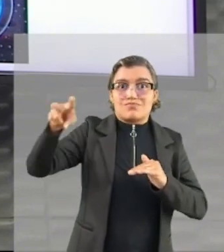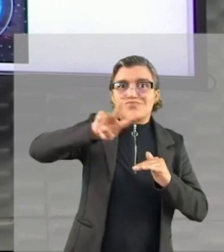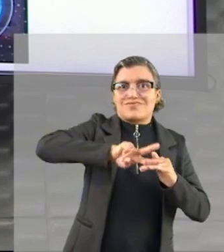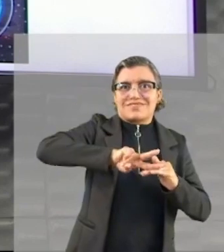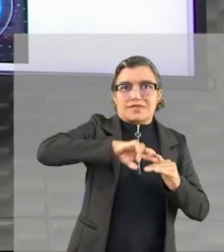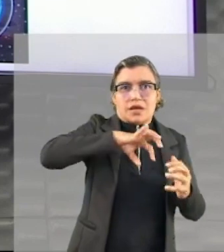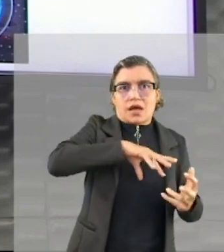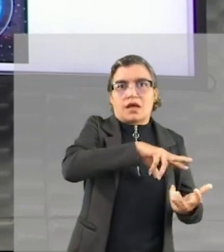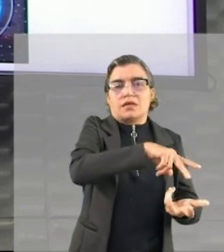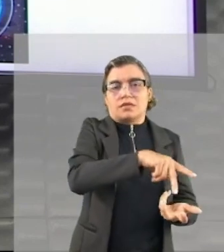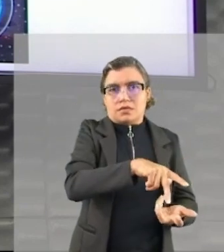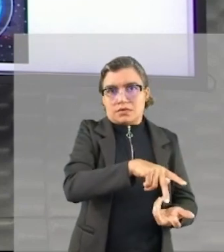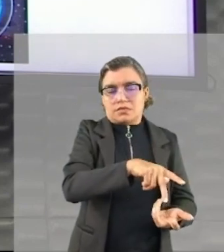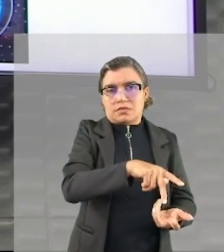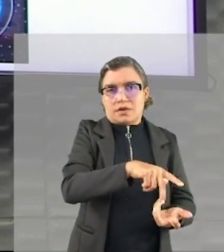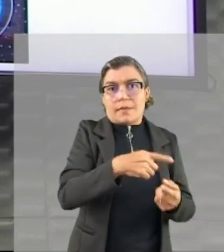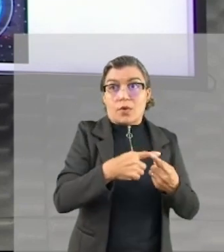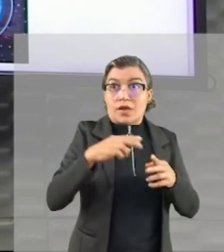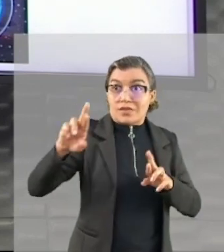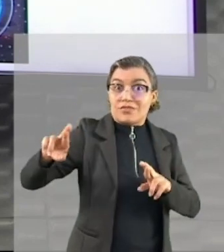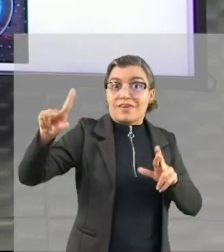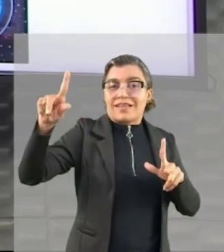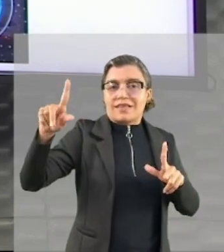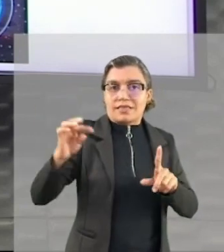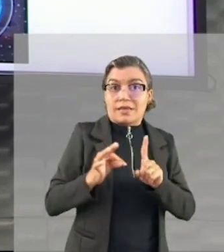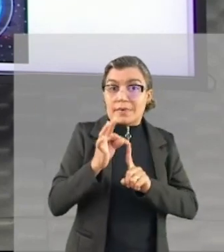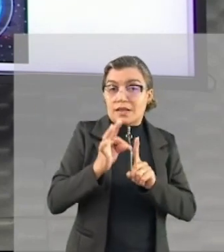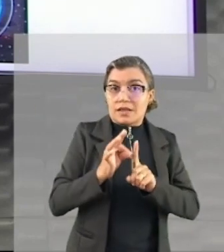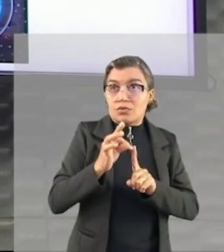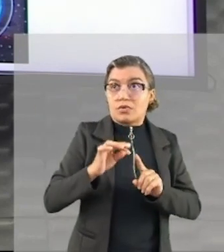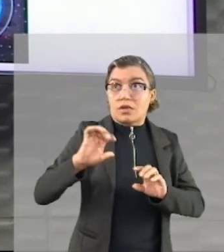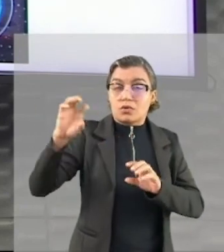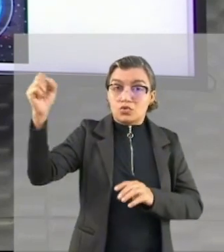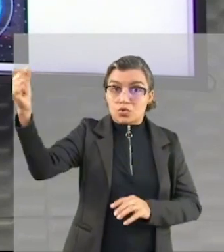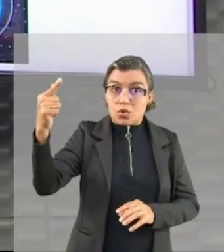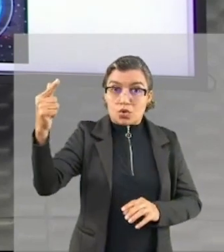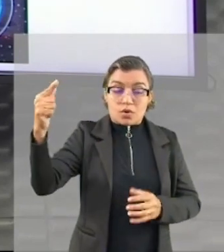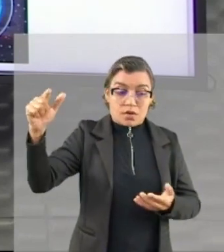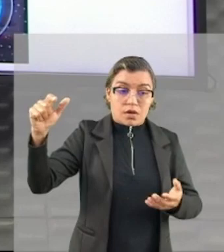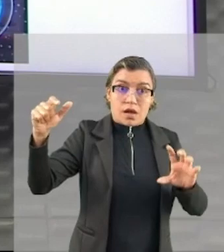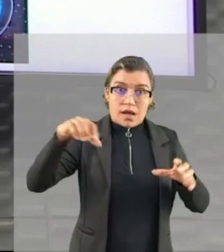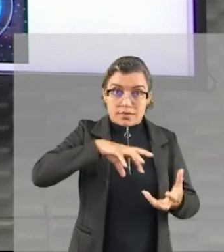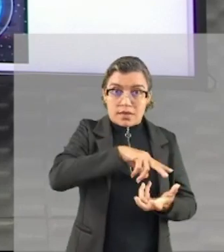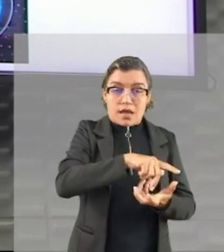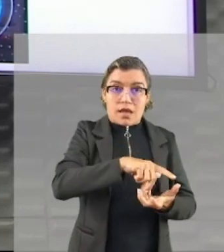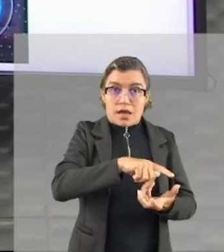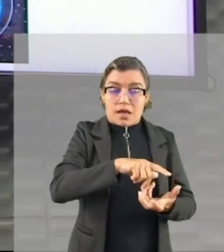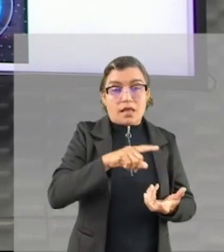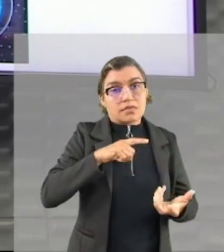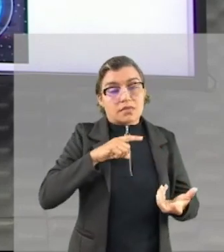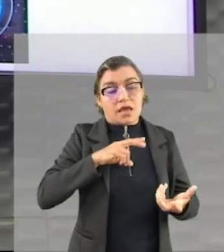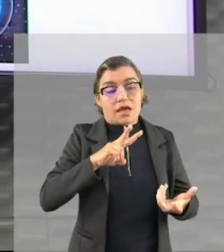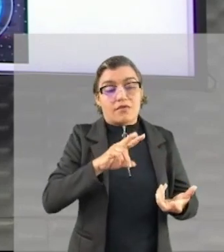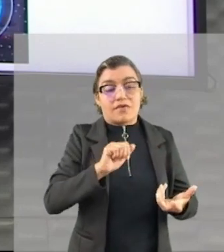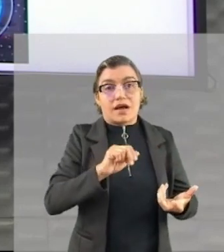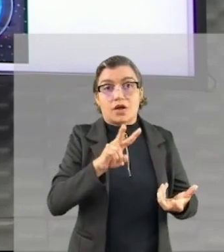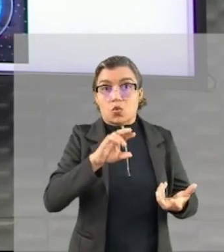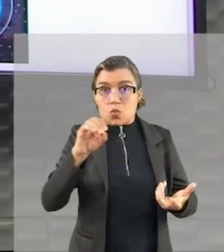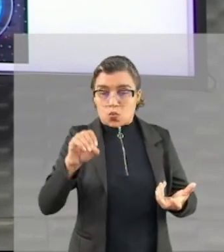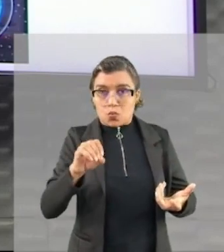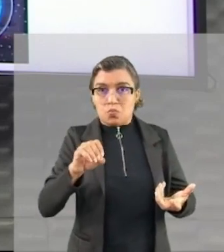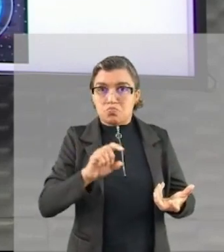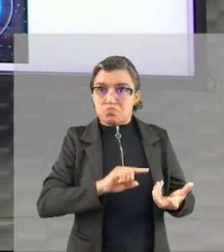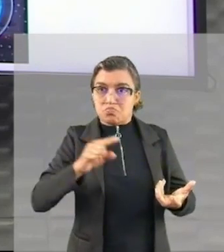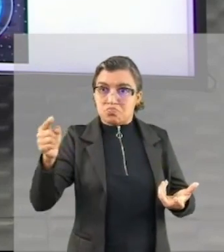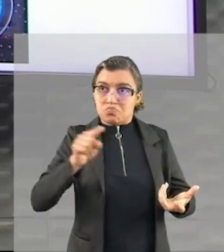calor devido à diferença de temperatura. E essa transferência se dá, já que é o vácuo entre o Sol e a Terra, se